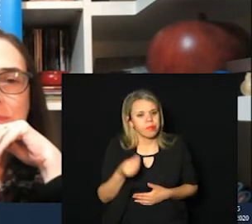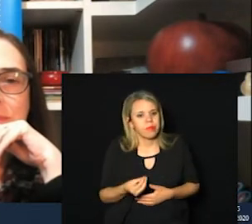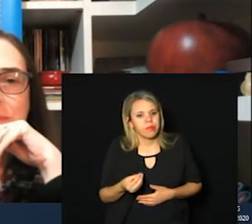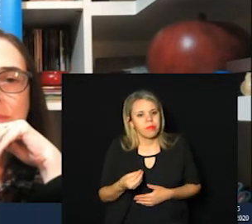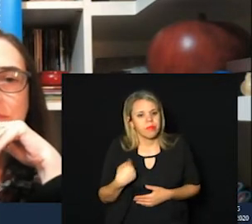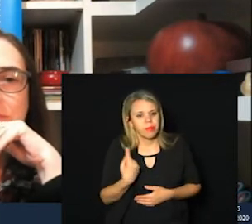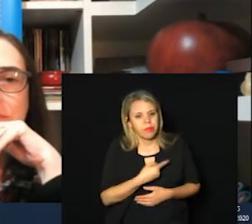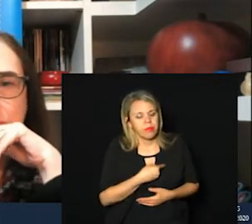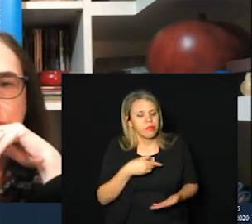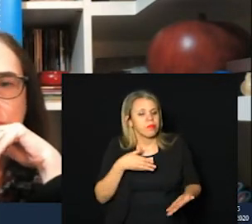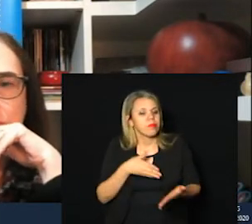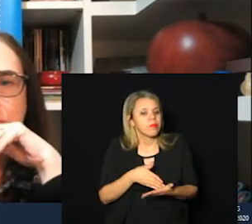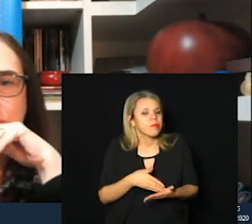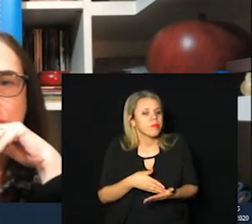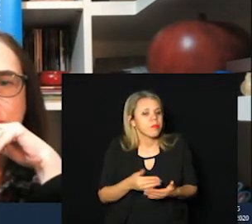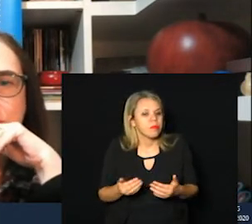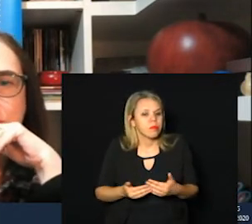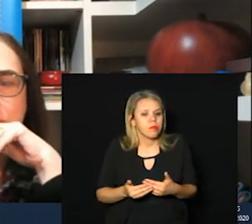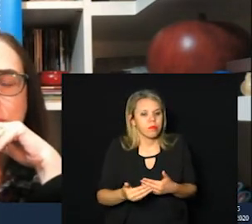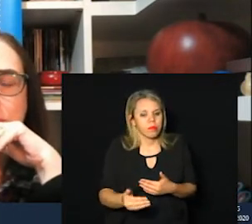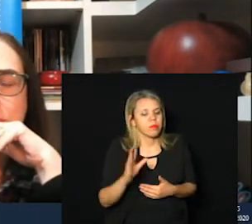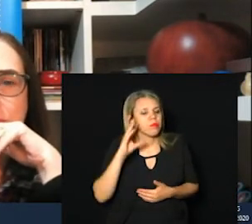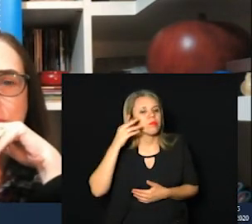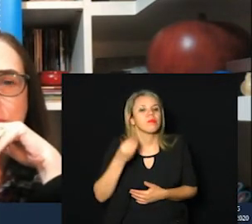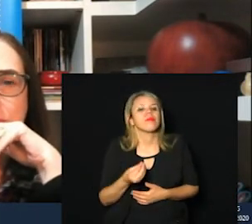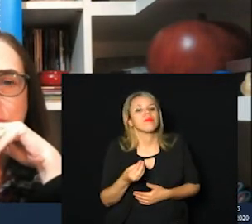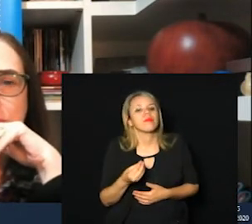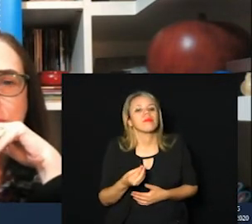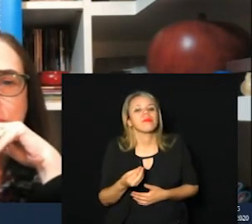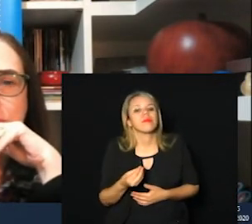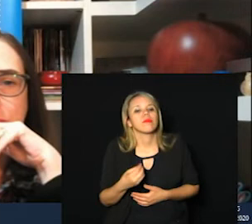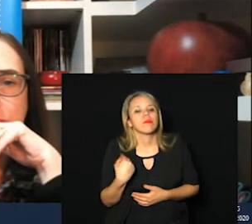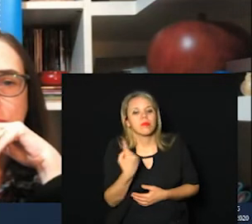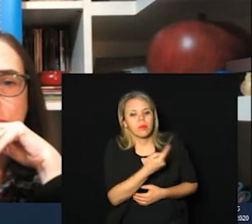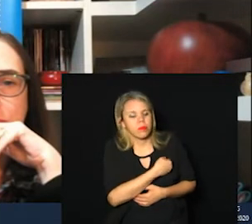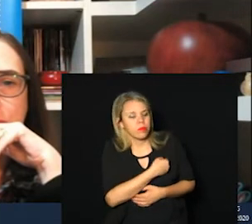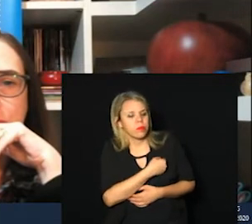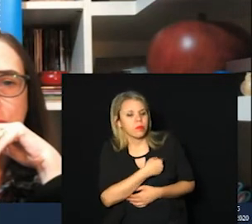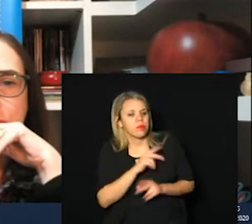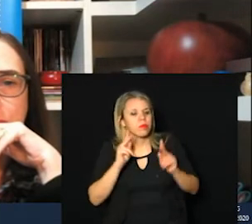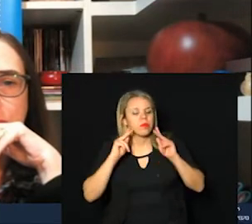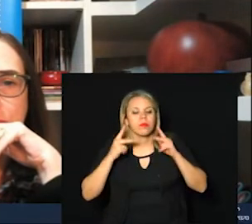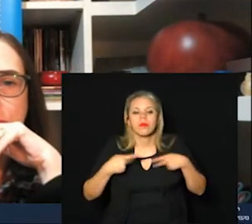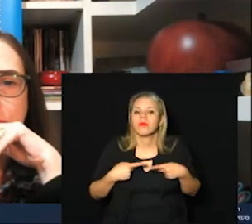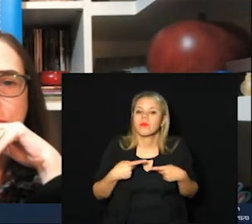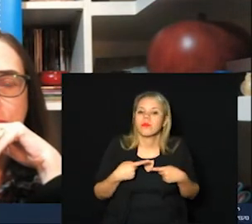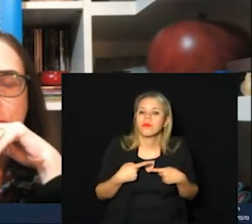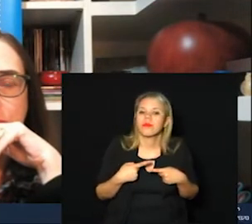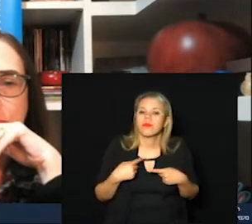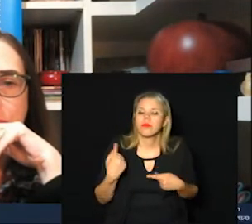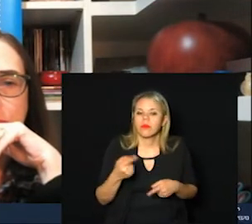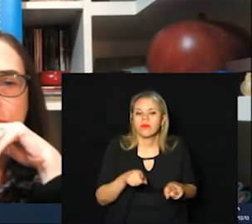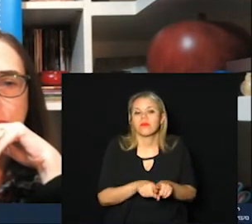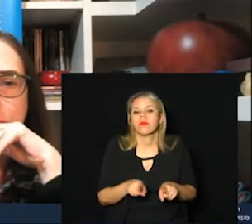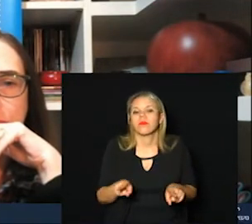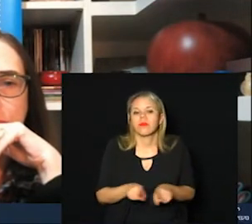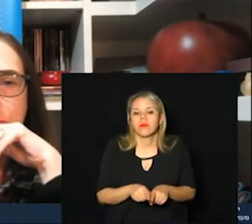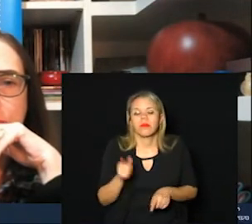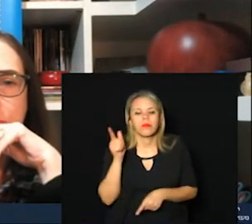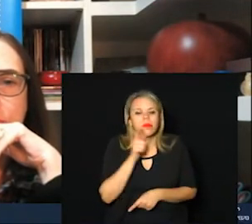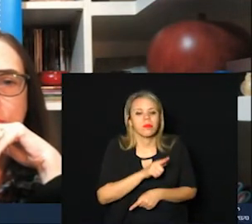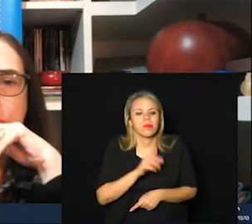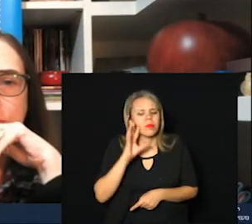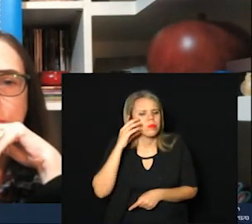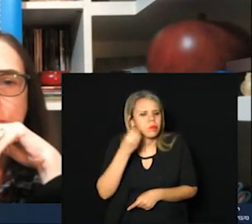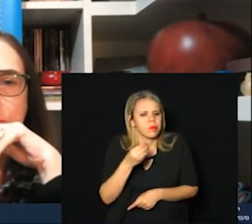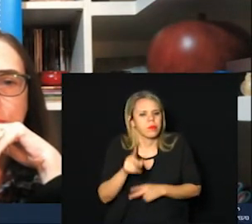nossa limitação, a partir da compreensão de nós enquanto seres humanos, nós também conseguimos compreender